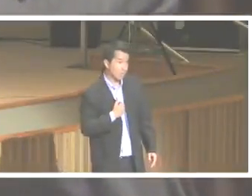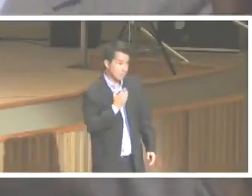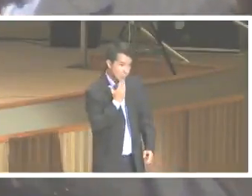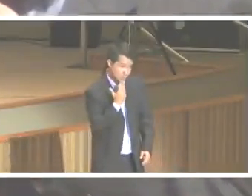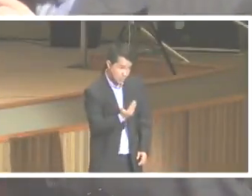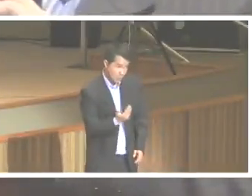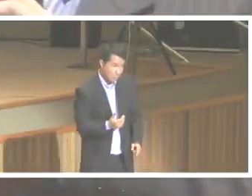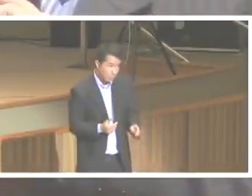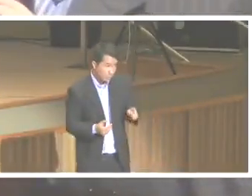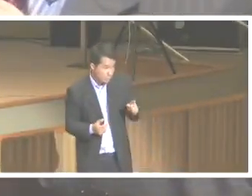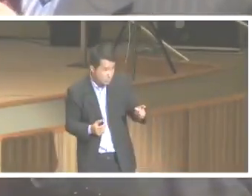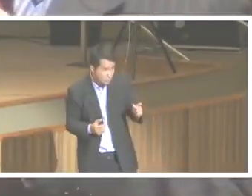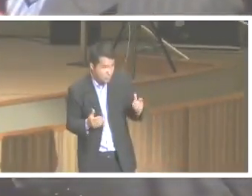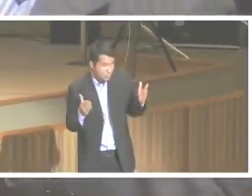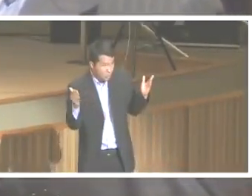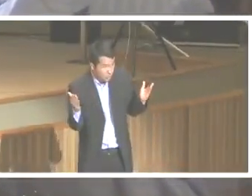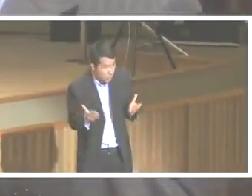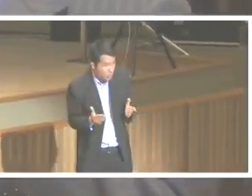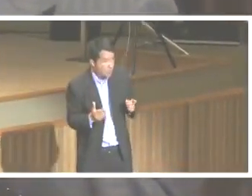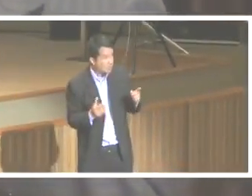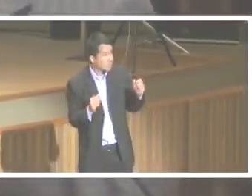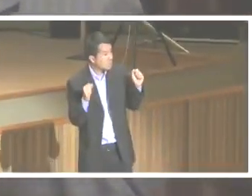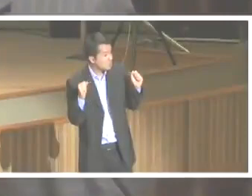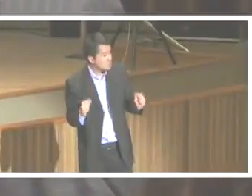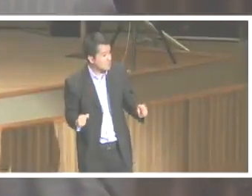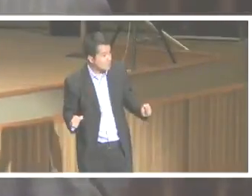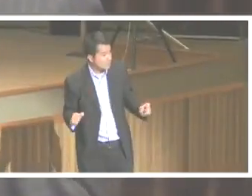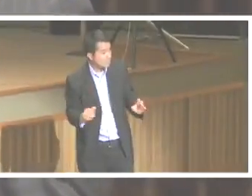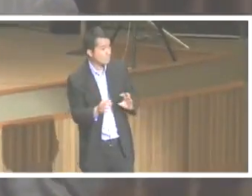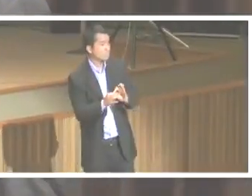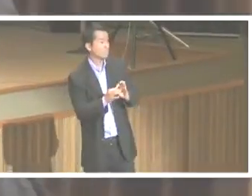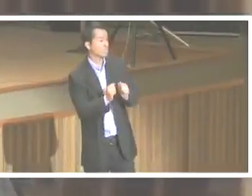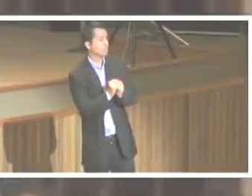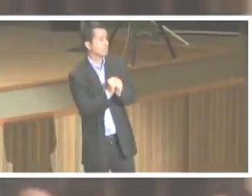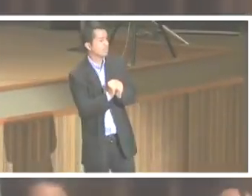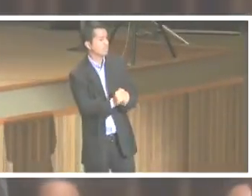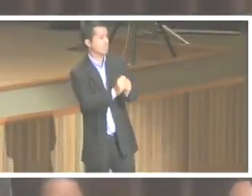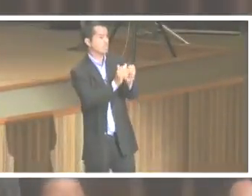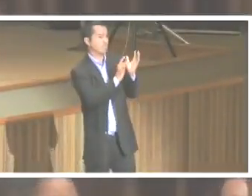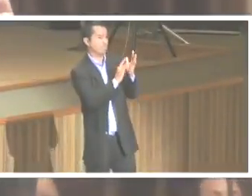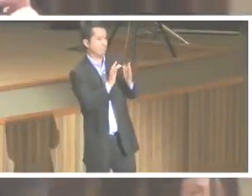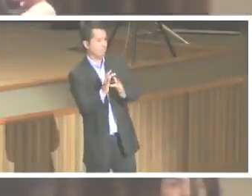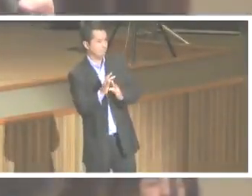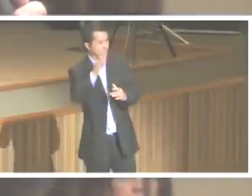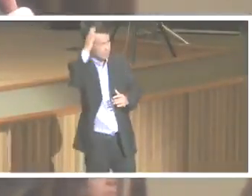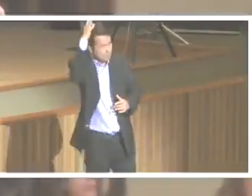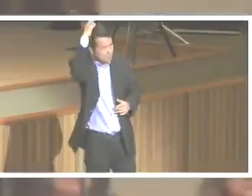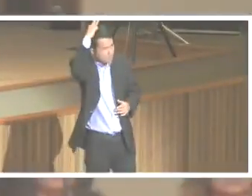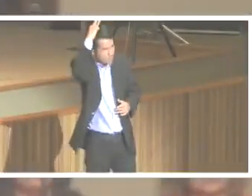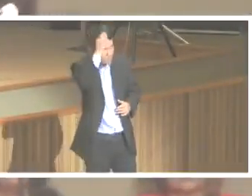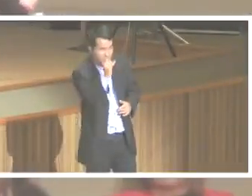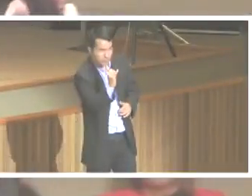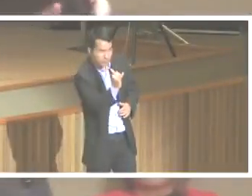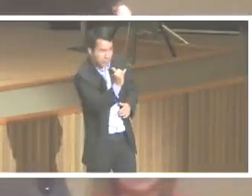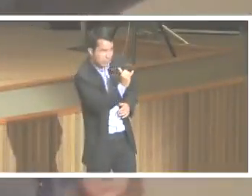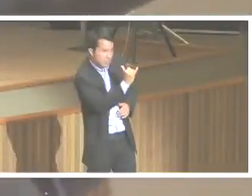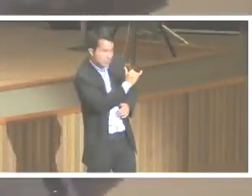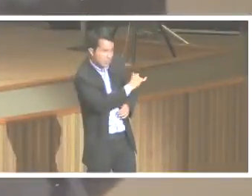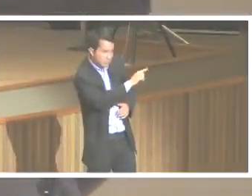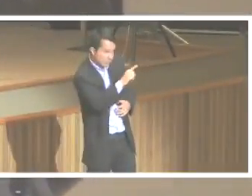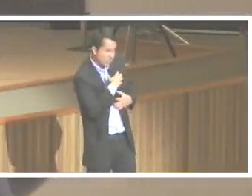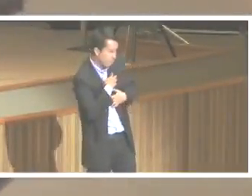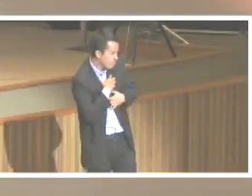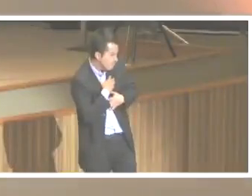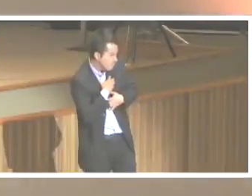ser sócio de deus e deixar deus ser seu parceiro se o espírito santo de deus tá falando seu coração vai sair do teu lugar